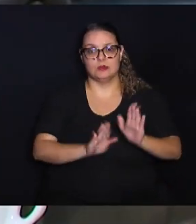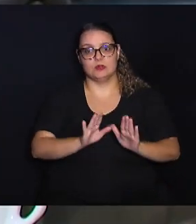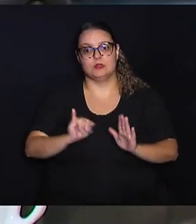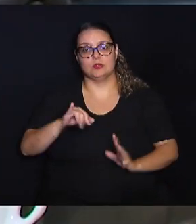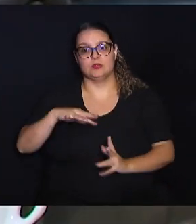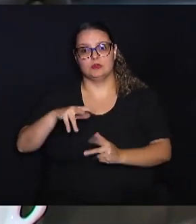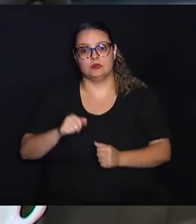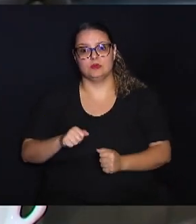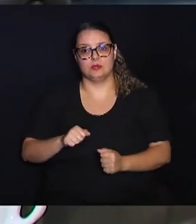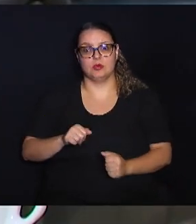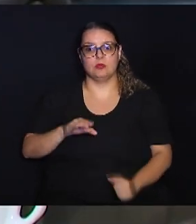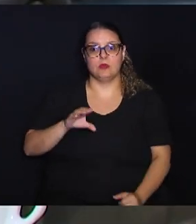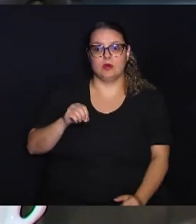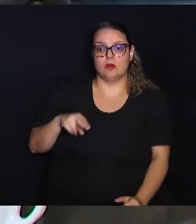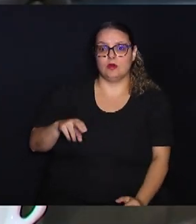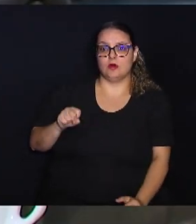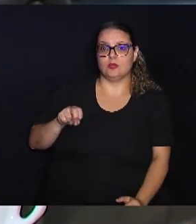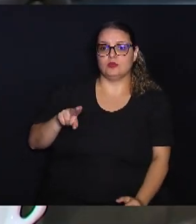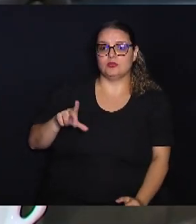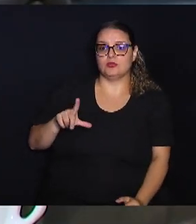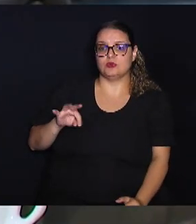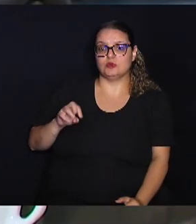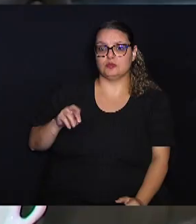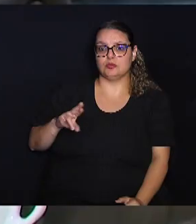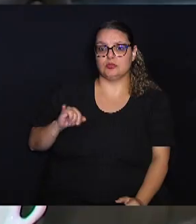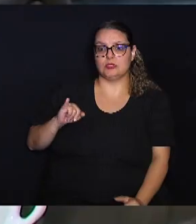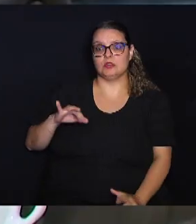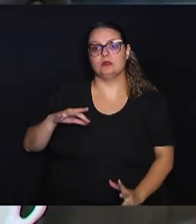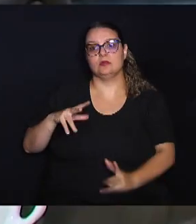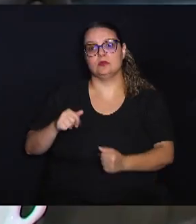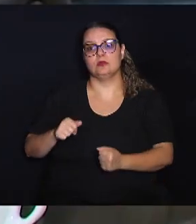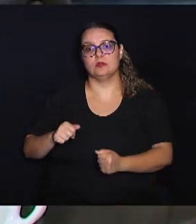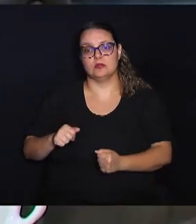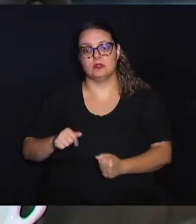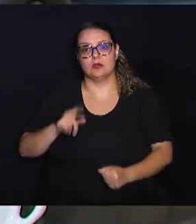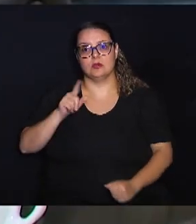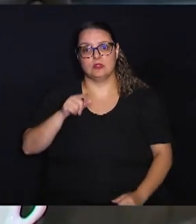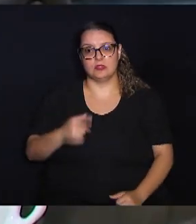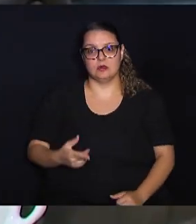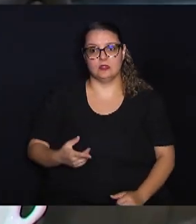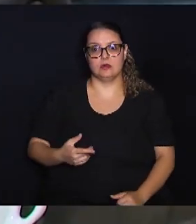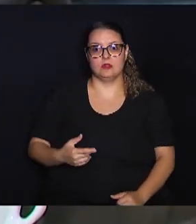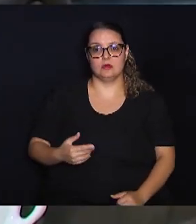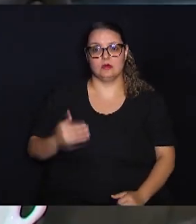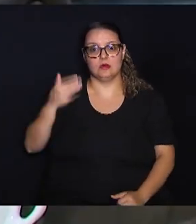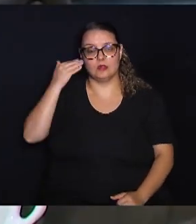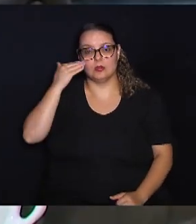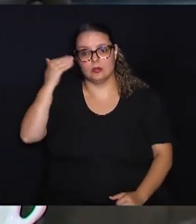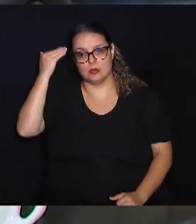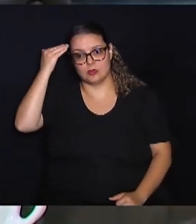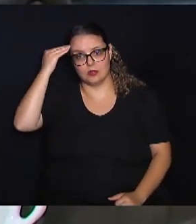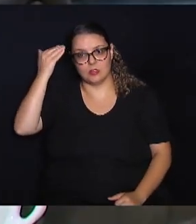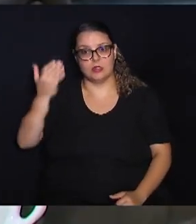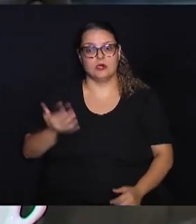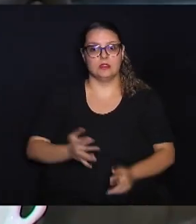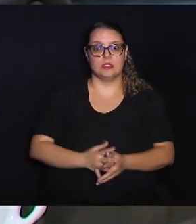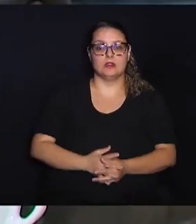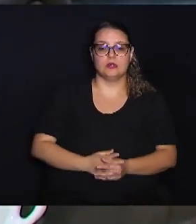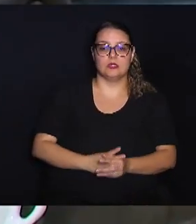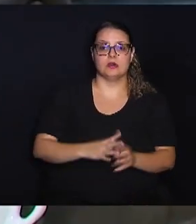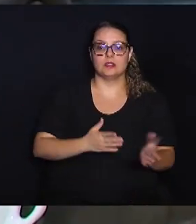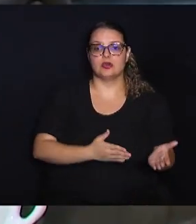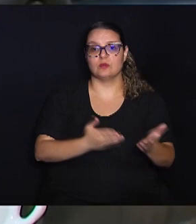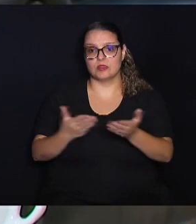uma consultoria internacional, e quem ganhou foi uma consultoria coreana, que apresentou